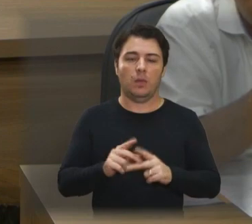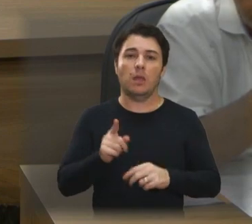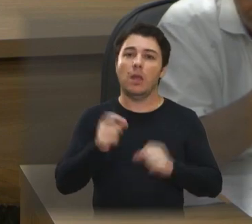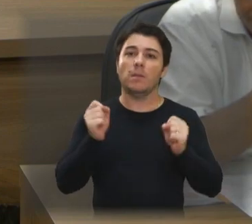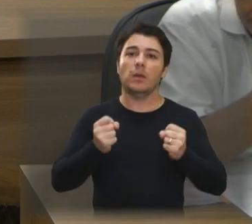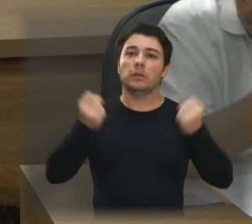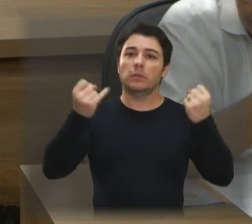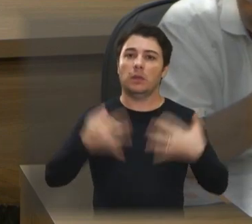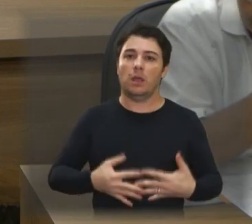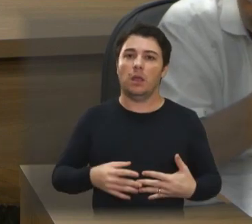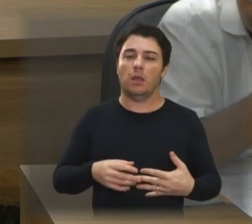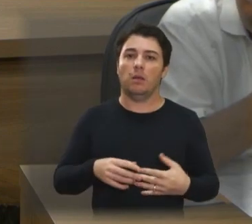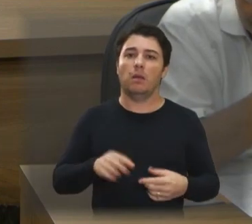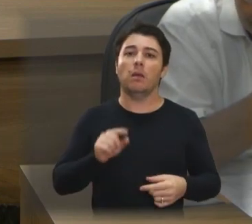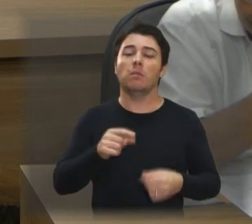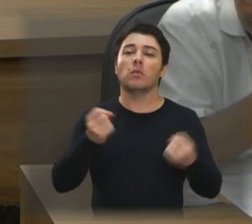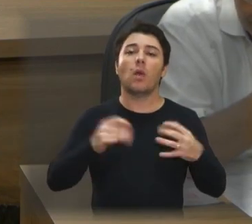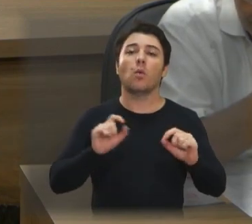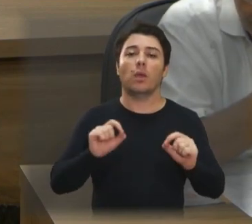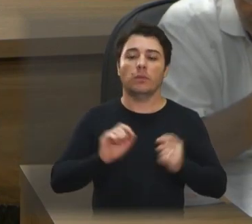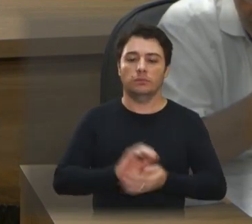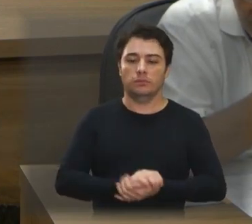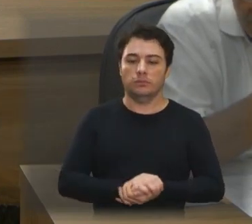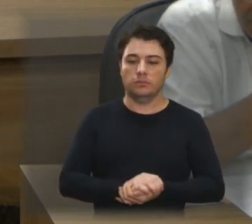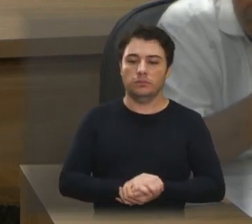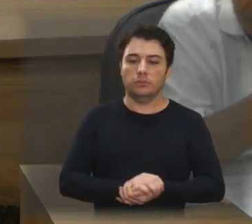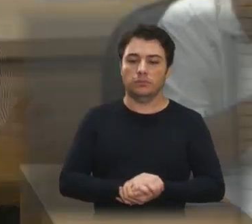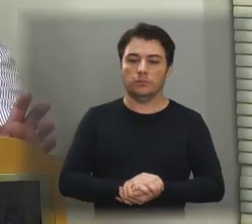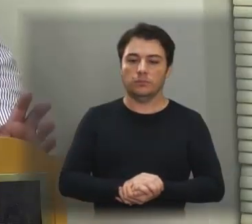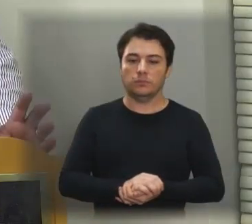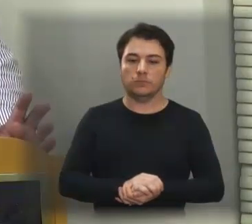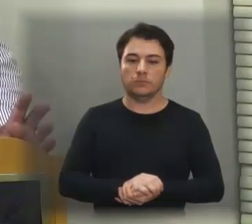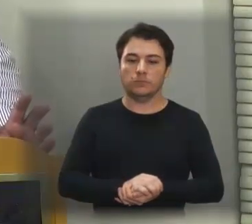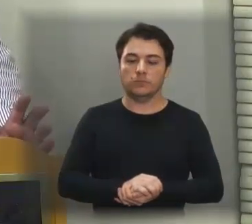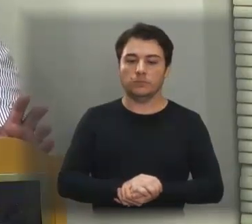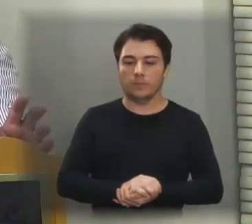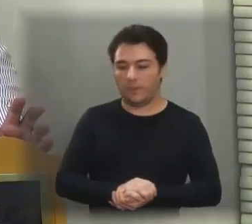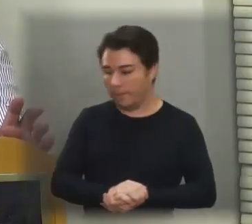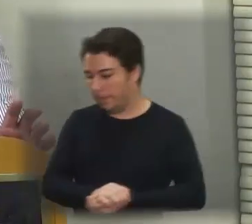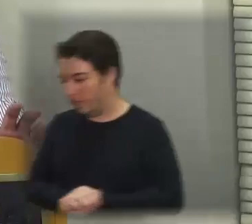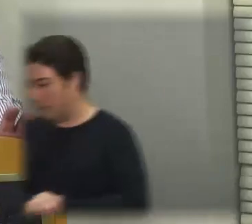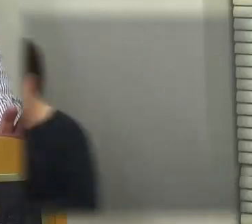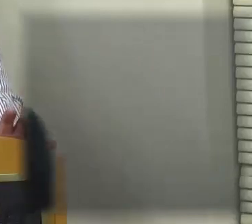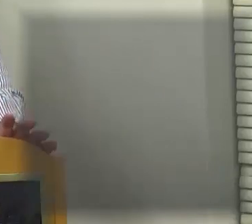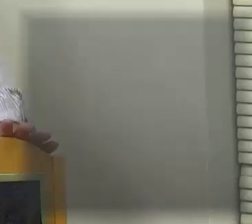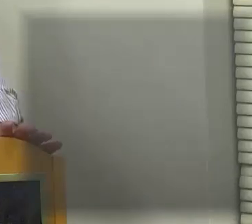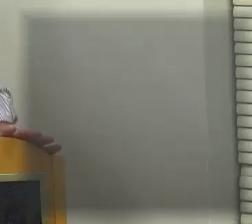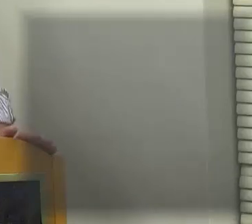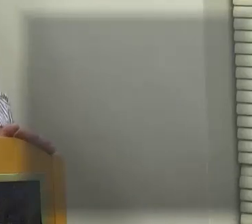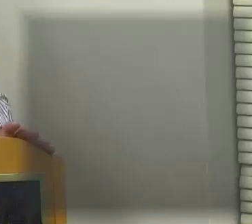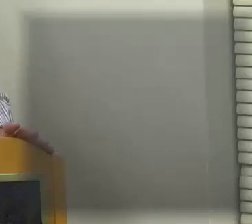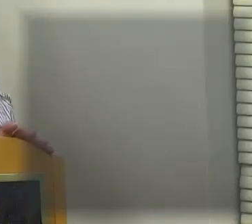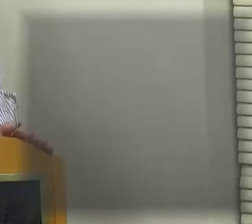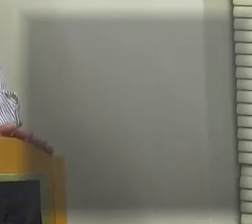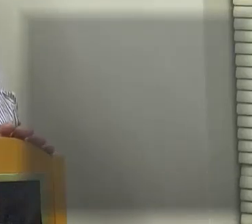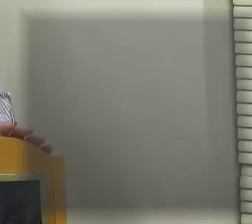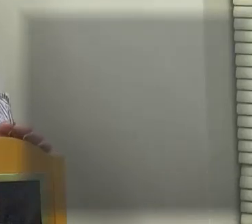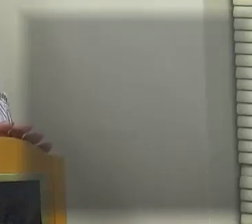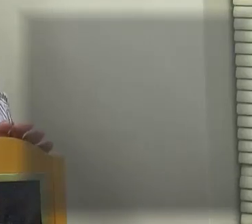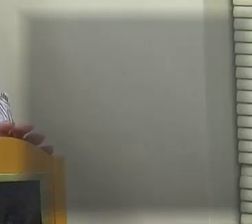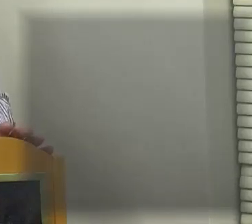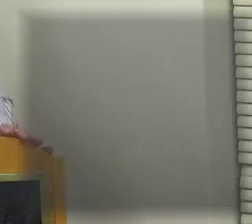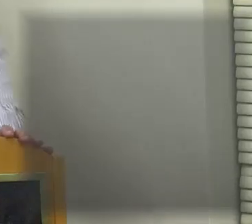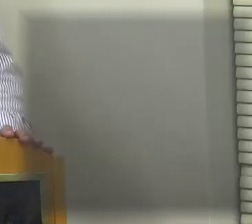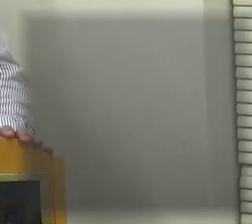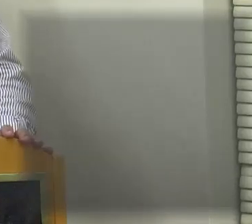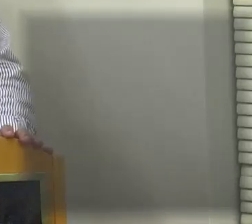escreve-se a população que houve por favor é nesse plano especial e vereador da gente precisa verificar porque assim Pode acorrer cancelamento